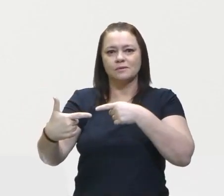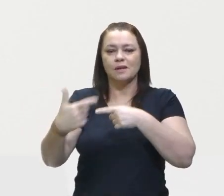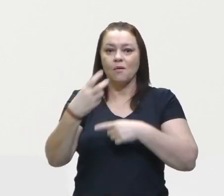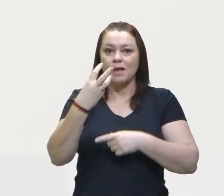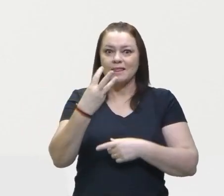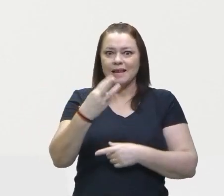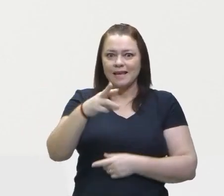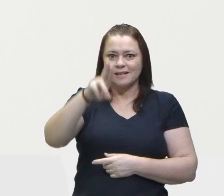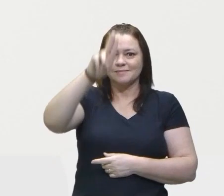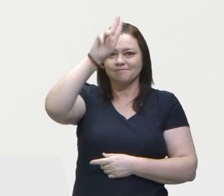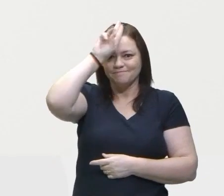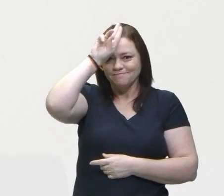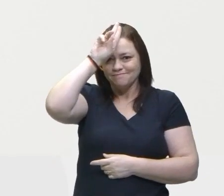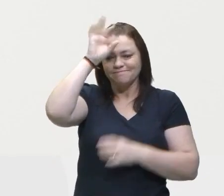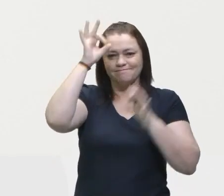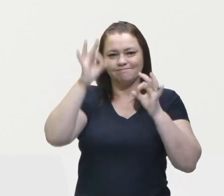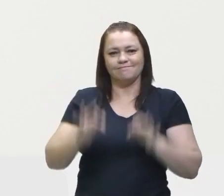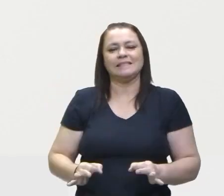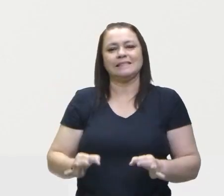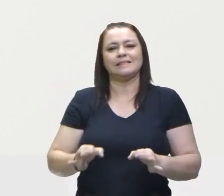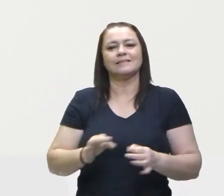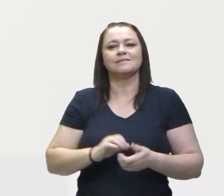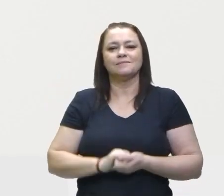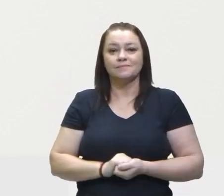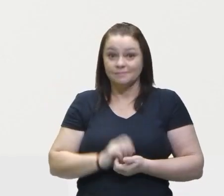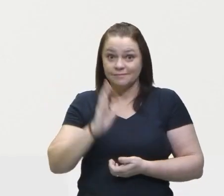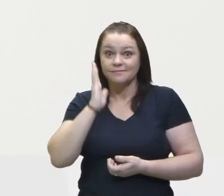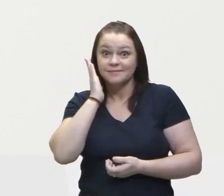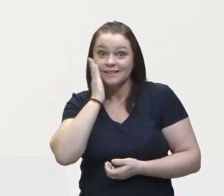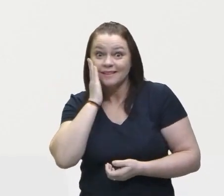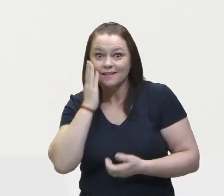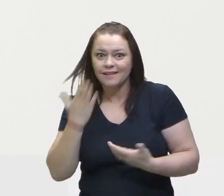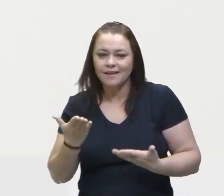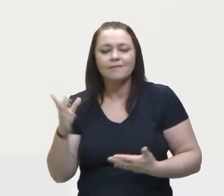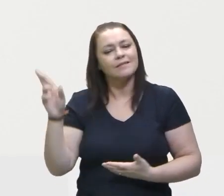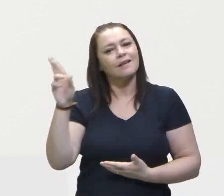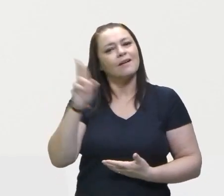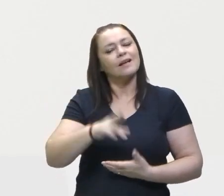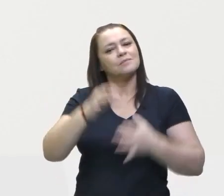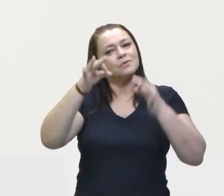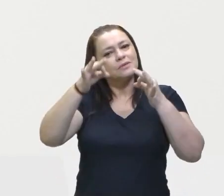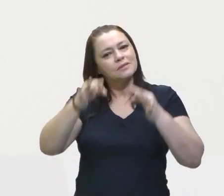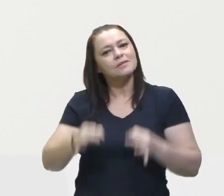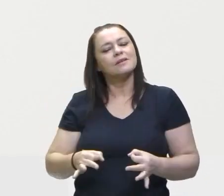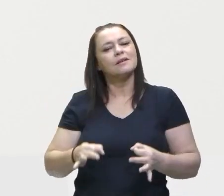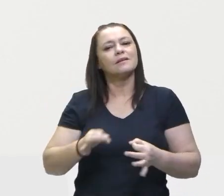marca a hora exata. Então está aí a resposta